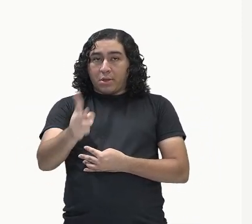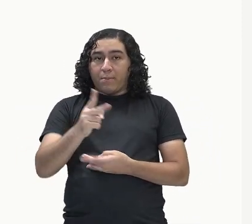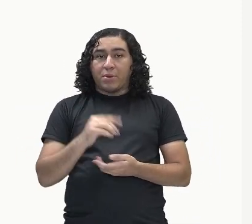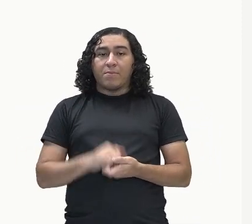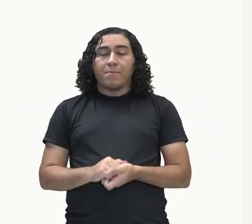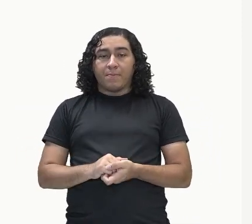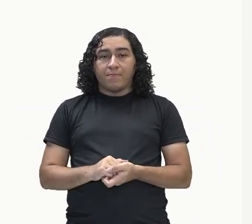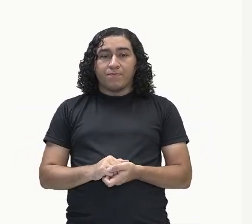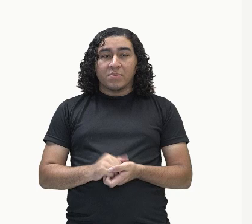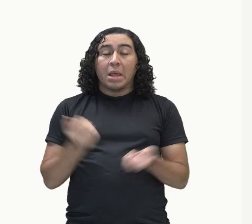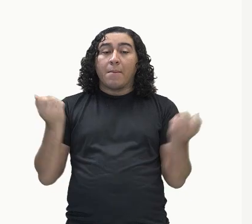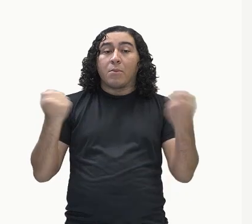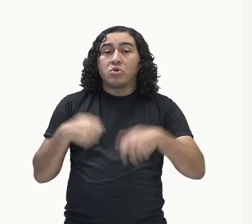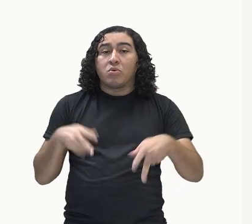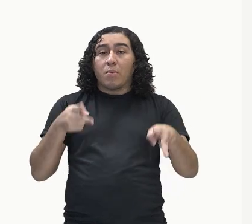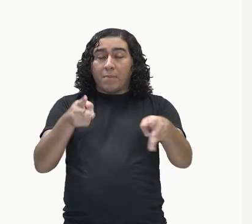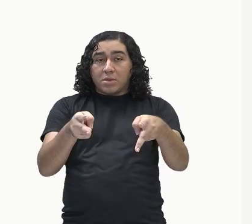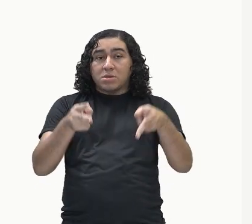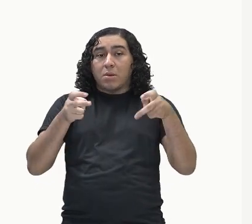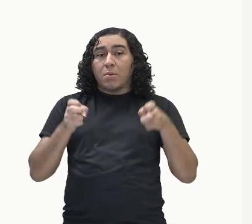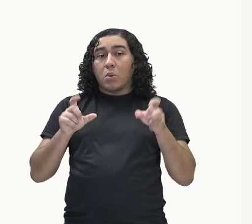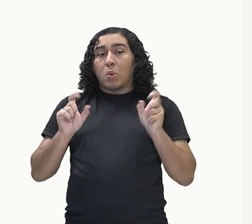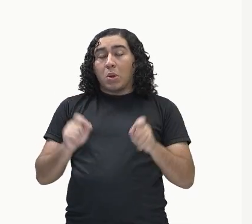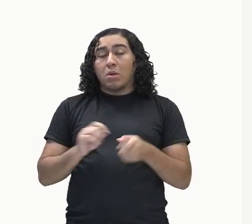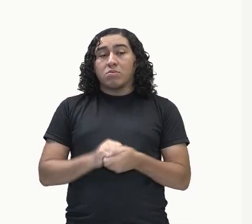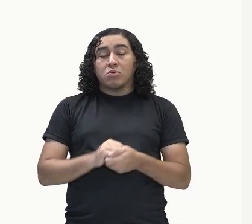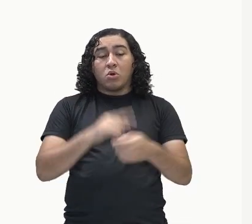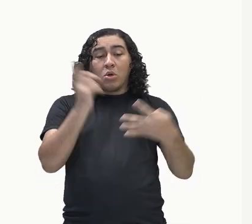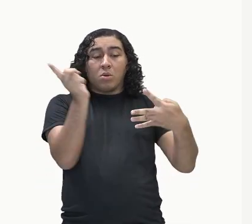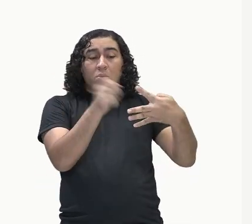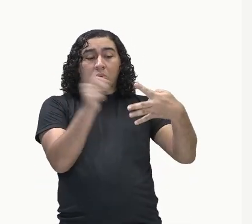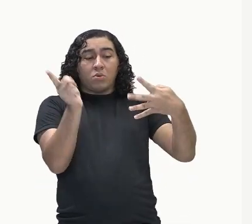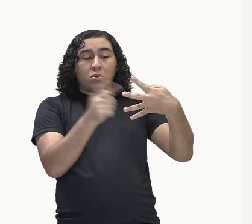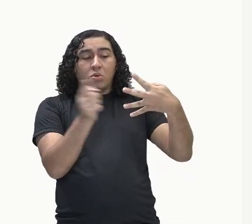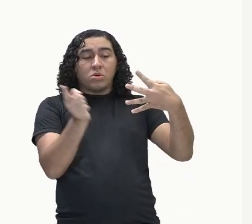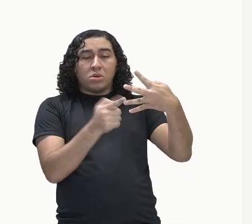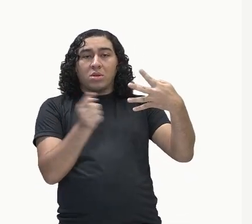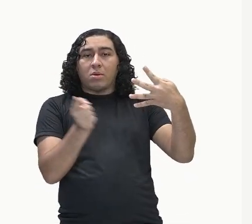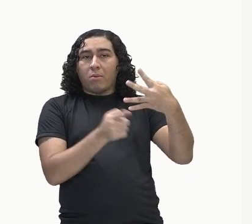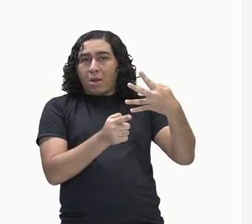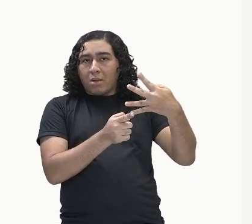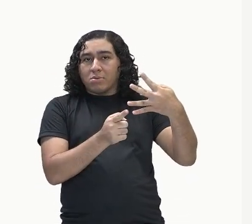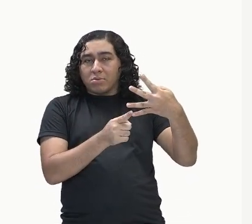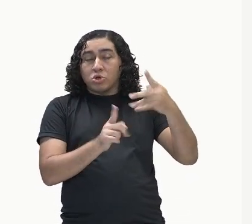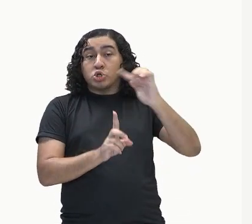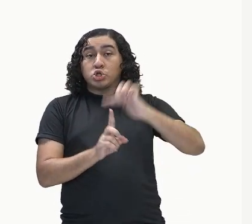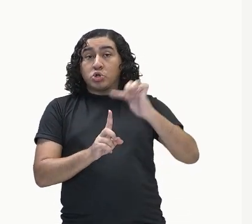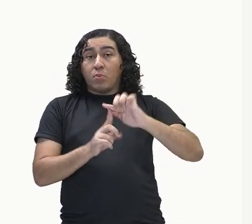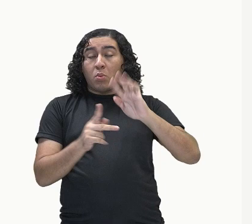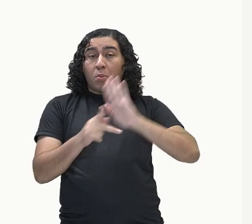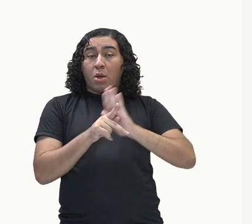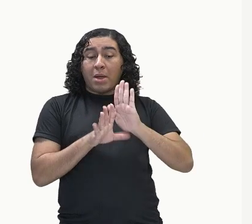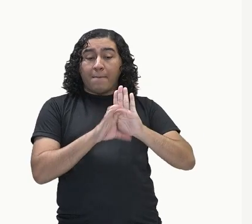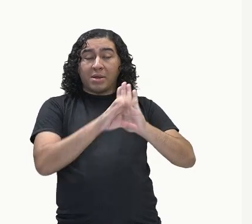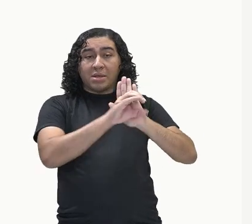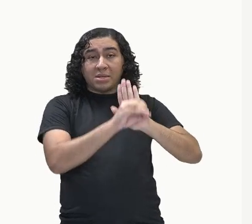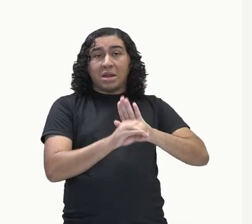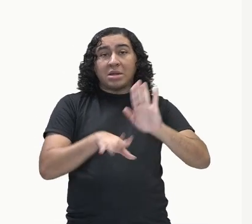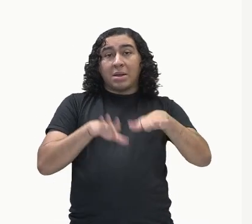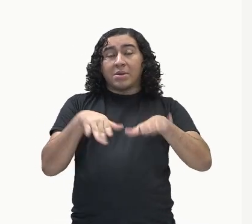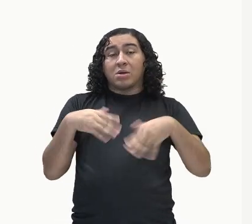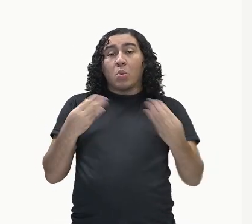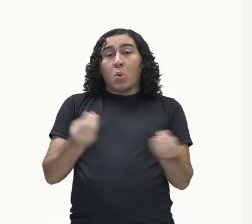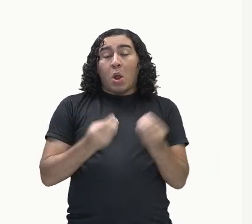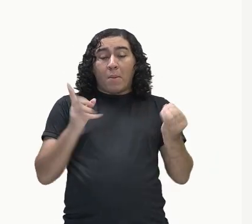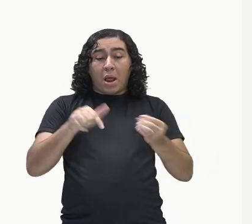então a gente pode observar os quatro tipos de classificação das bactérias né De acordo com o seu